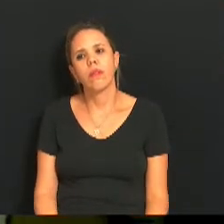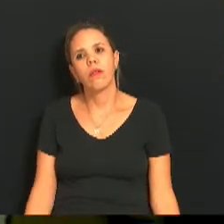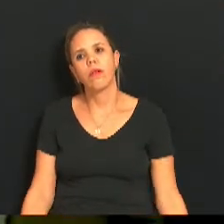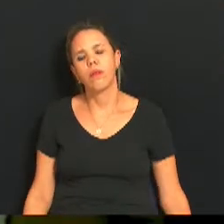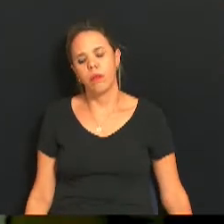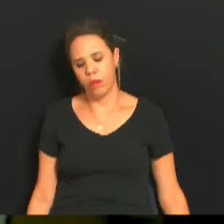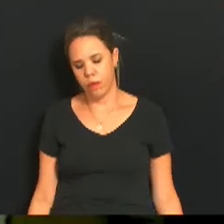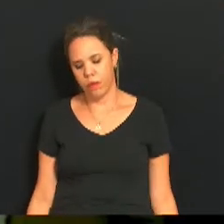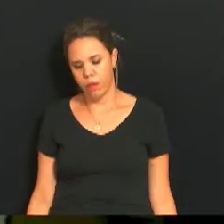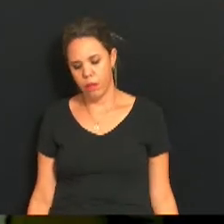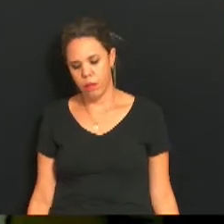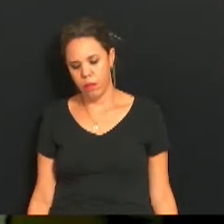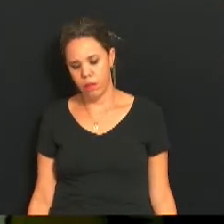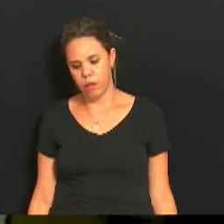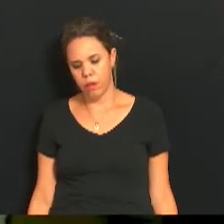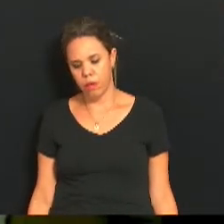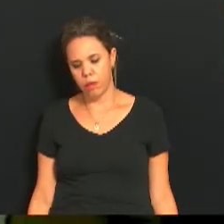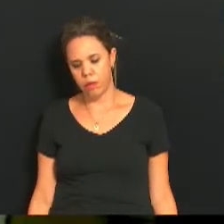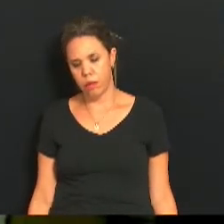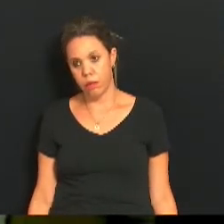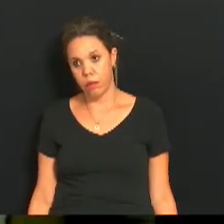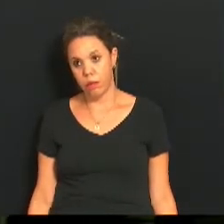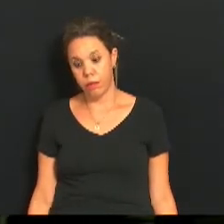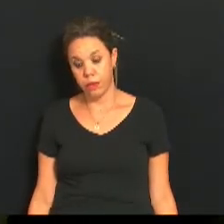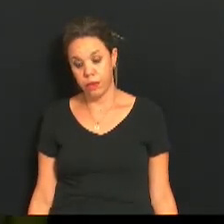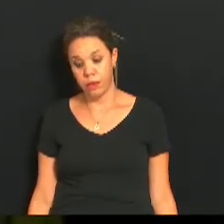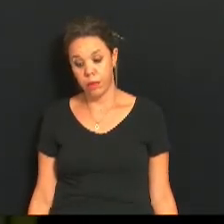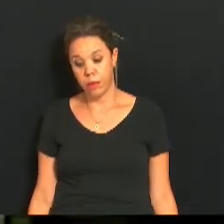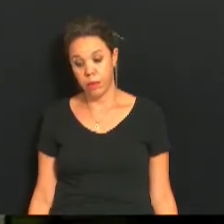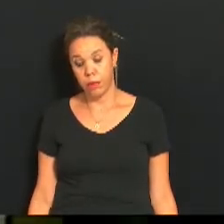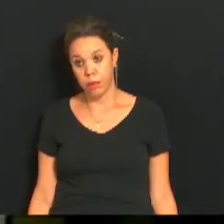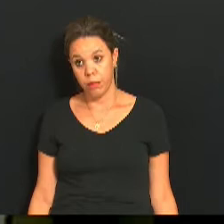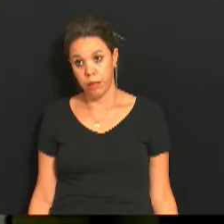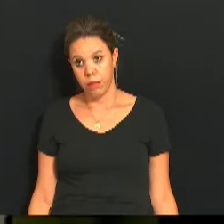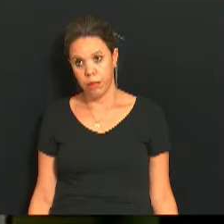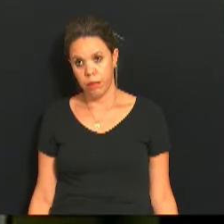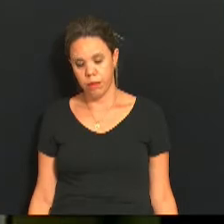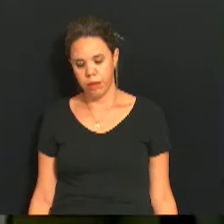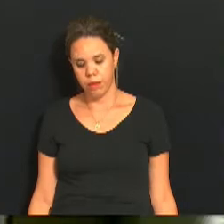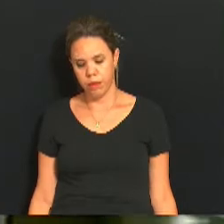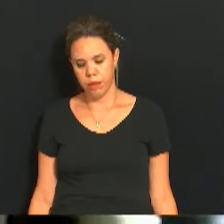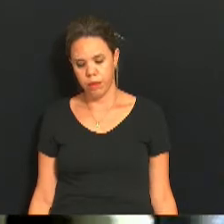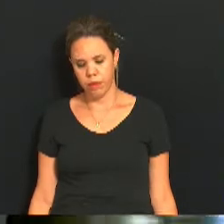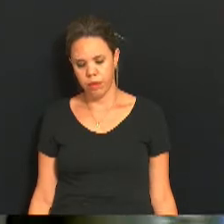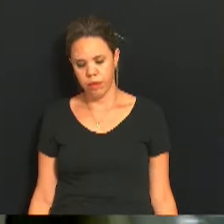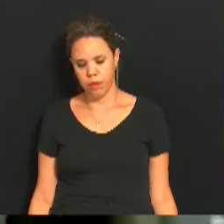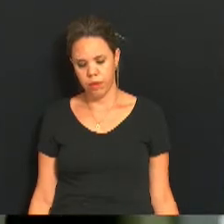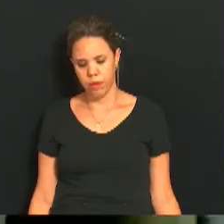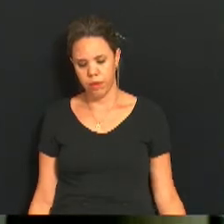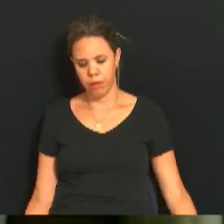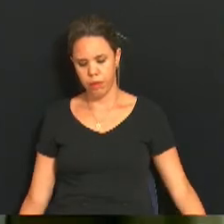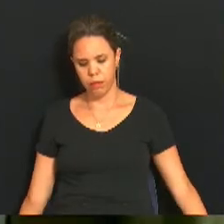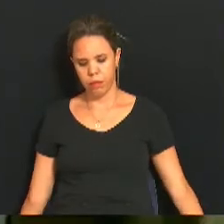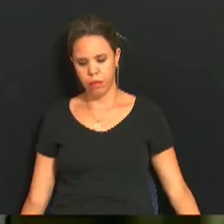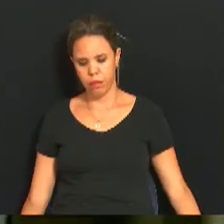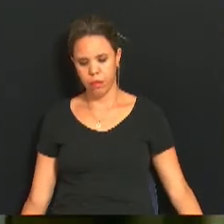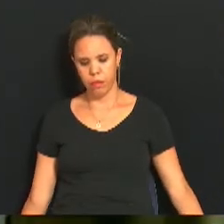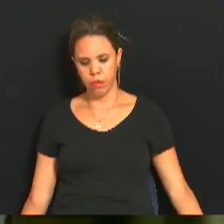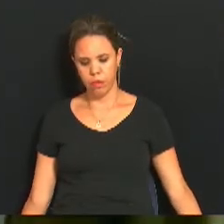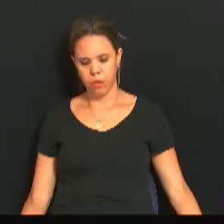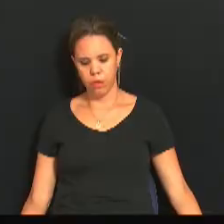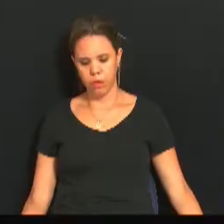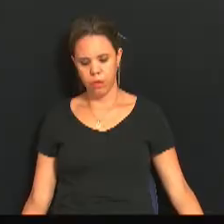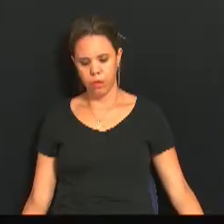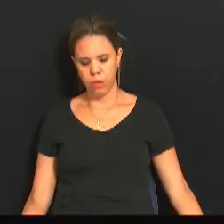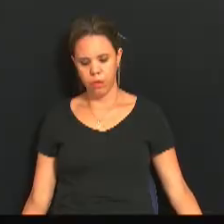vou compartilhar uma apresentação que o Henrique vai fazer onde ele onde deixa o só organizar Aqui ó